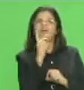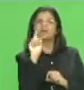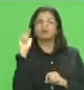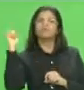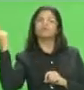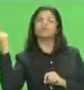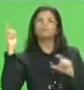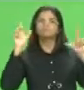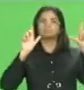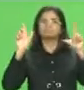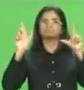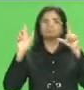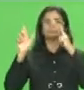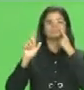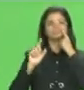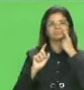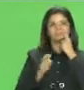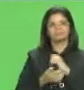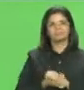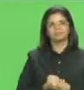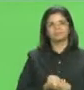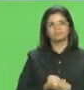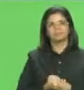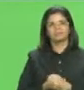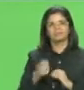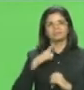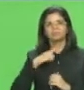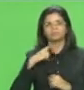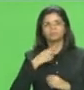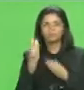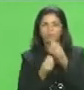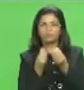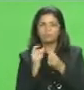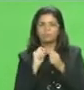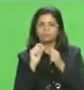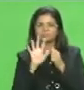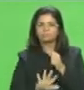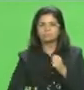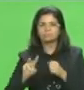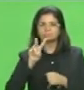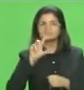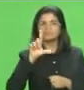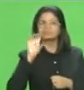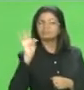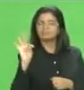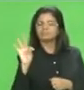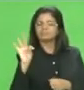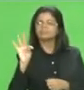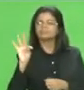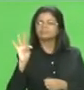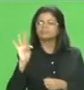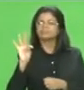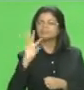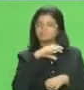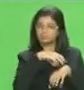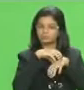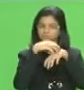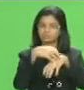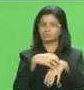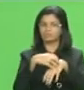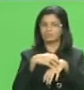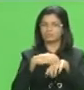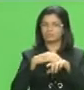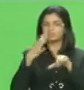emissora de TV, o estudo de viabilidade de onde implantar o VLT. Eu não falei que ia colocar o VLT na